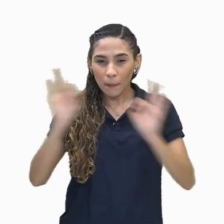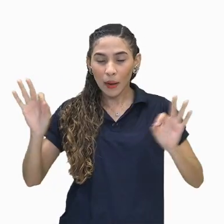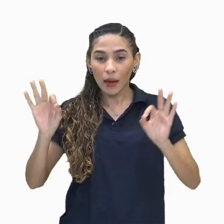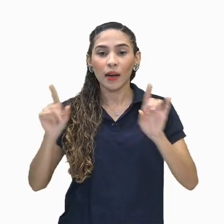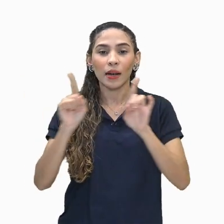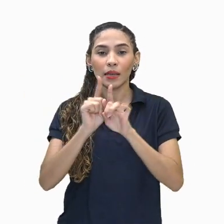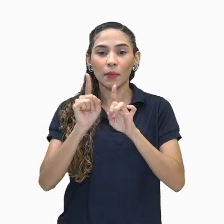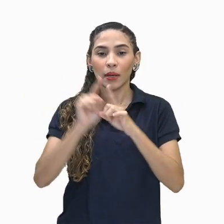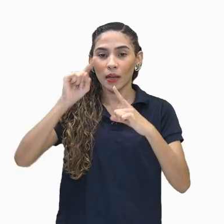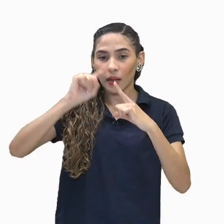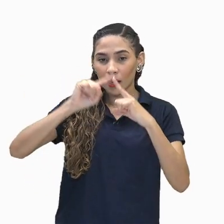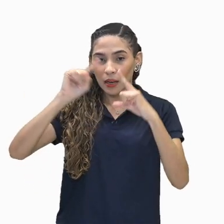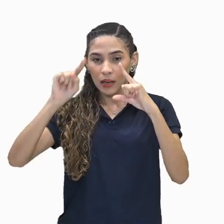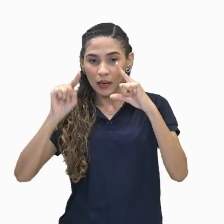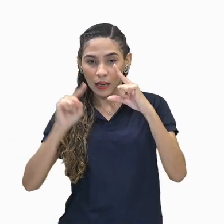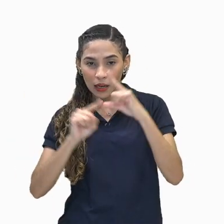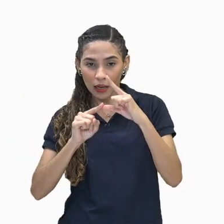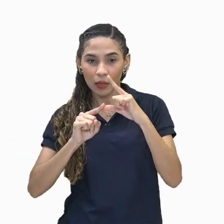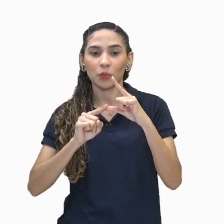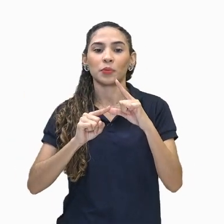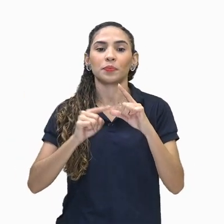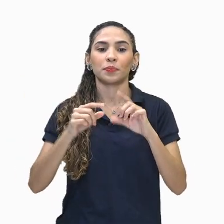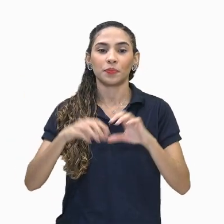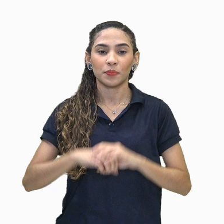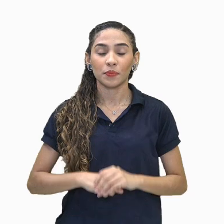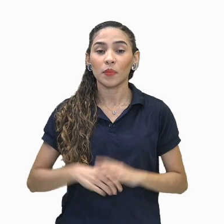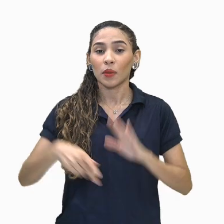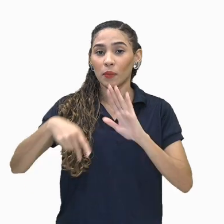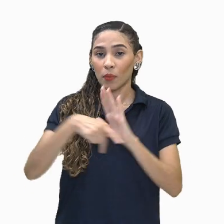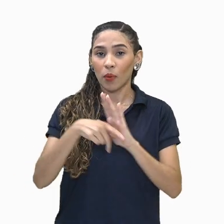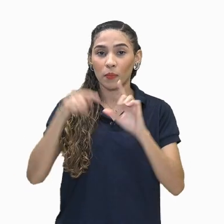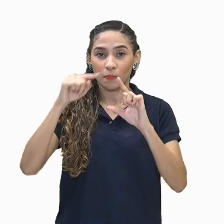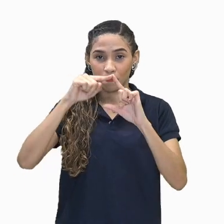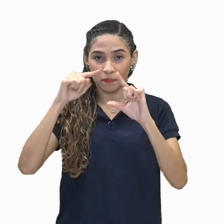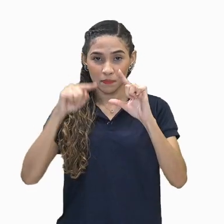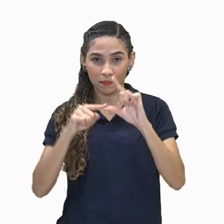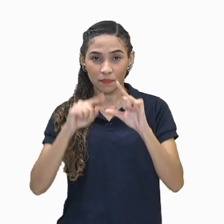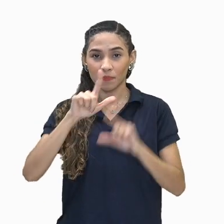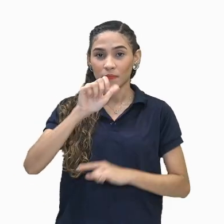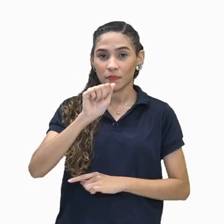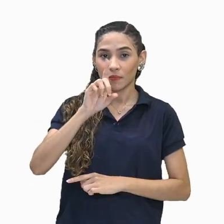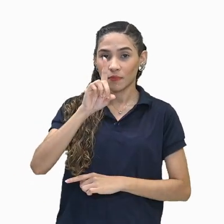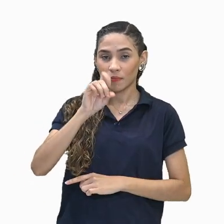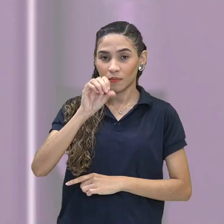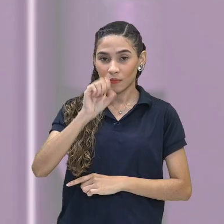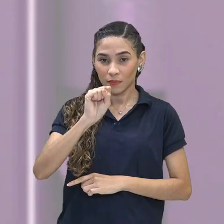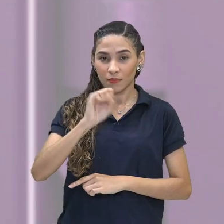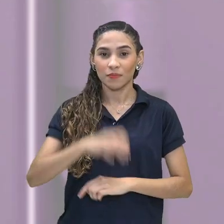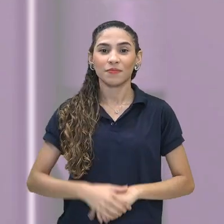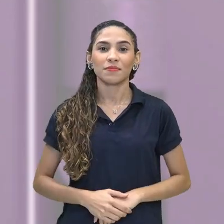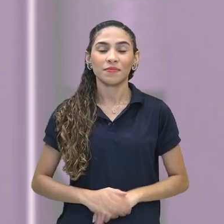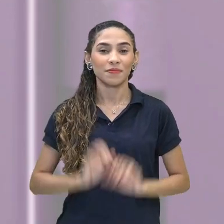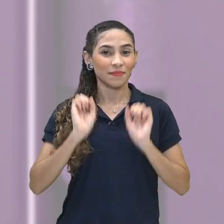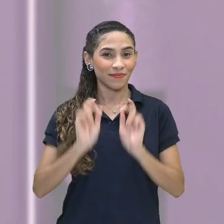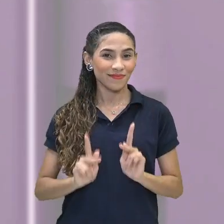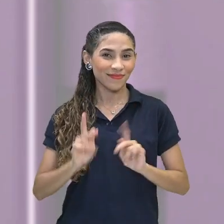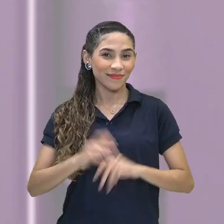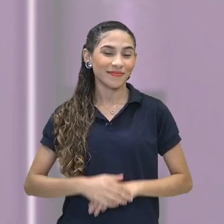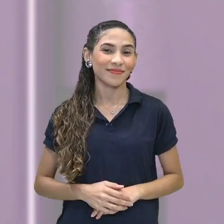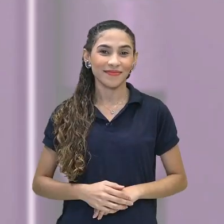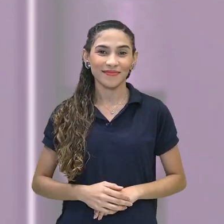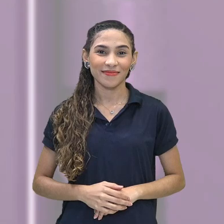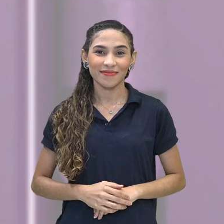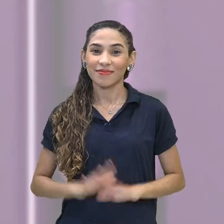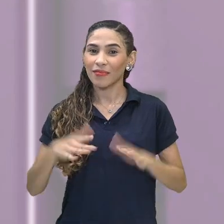ao paralelismo e perpendicularismo dos lados, ângulos, ok?